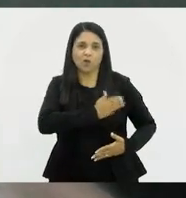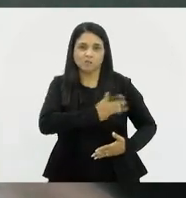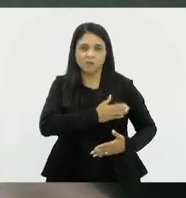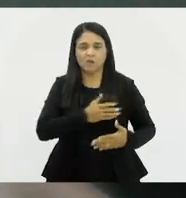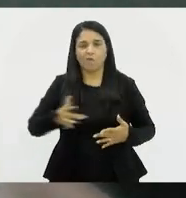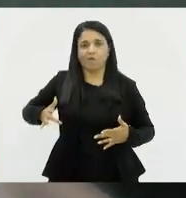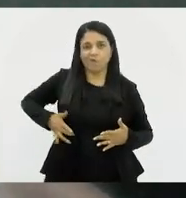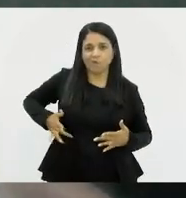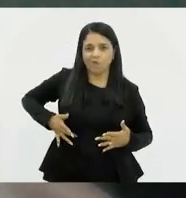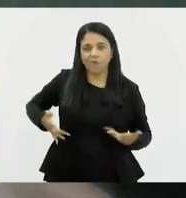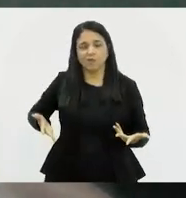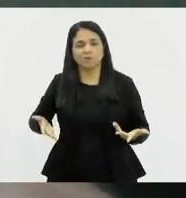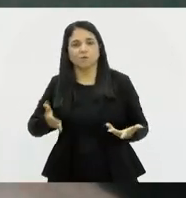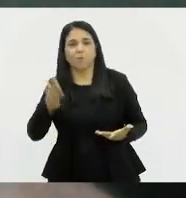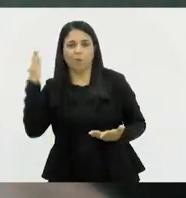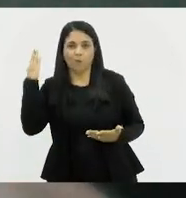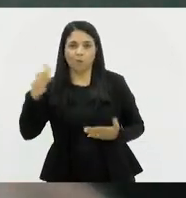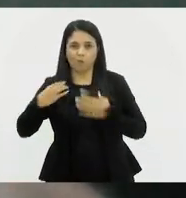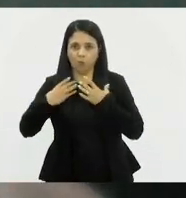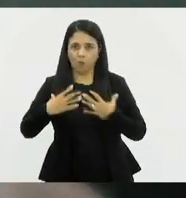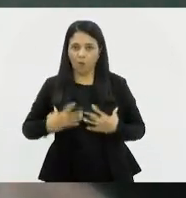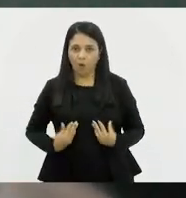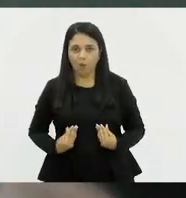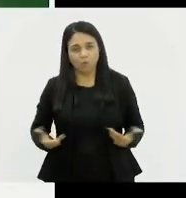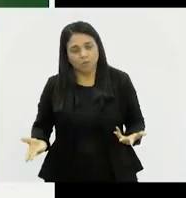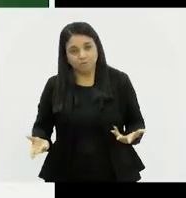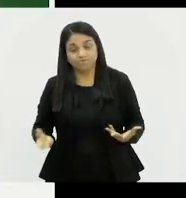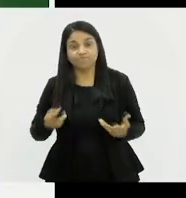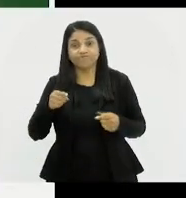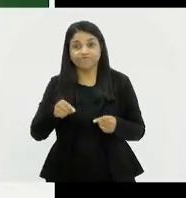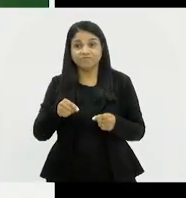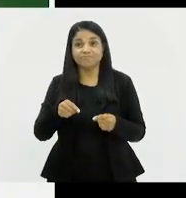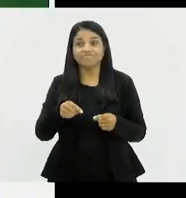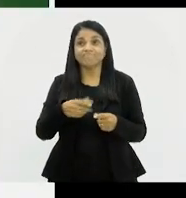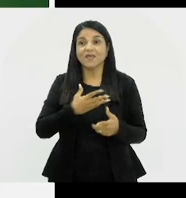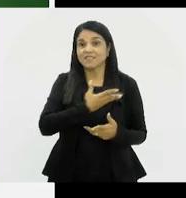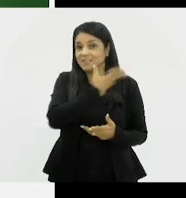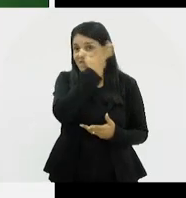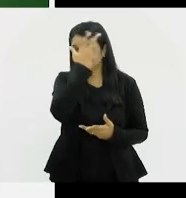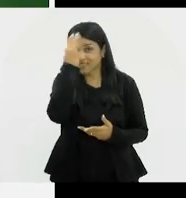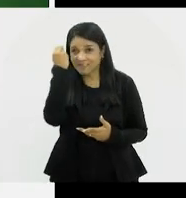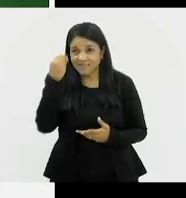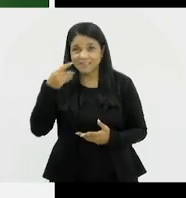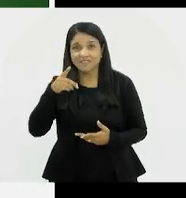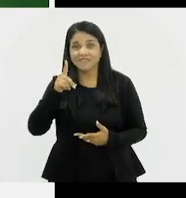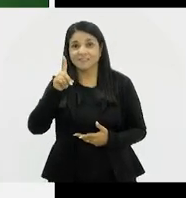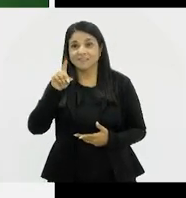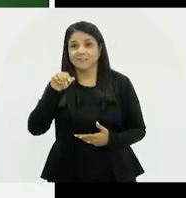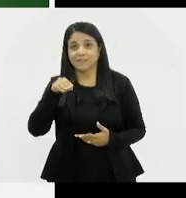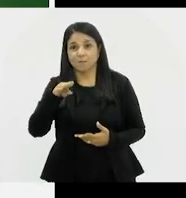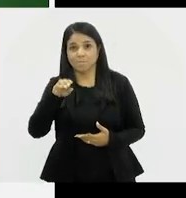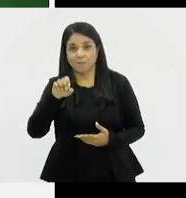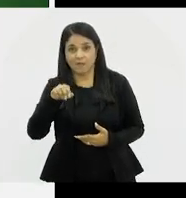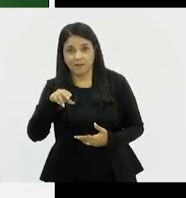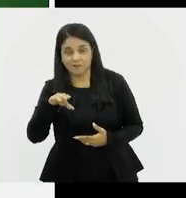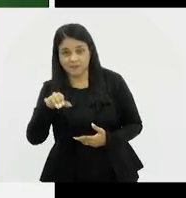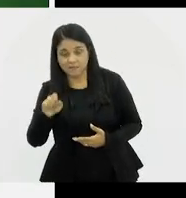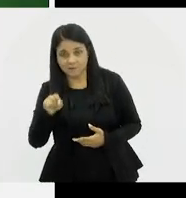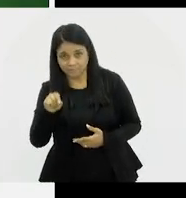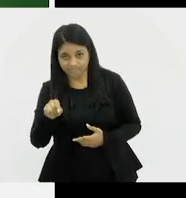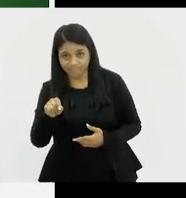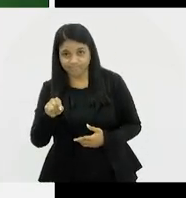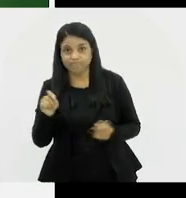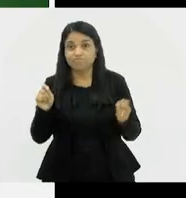Próximo. E aí, a demência é uma situação. Como que nós podemos, como eu falei